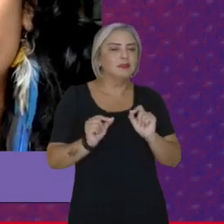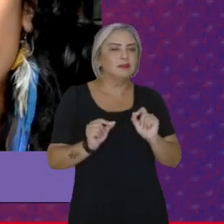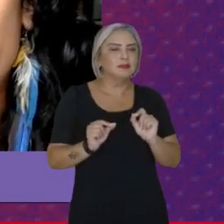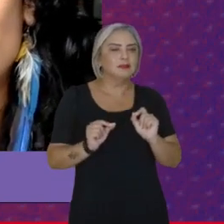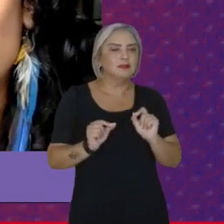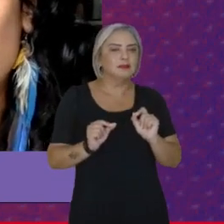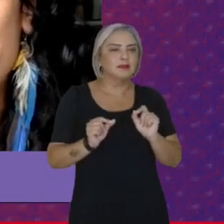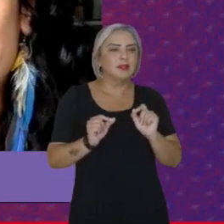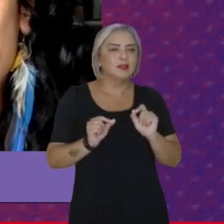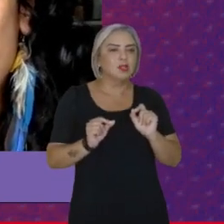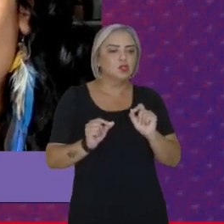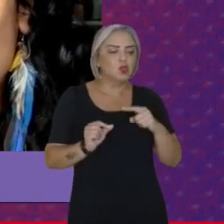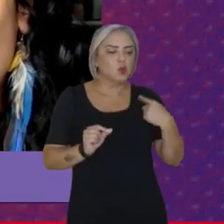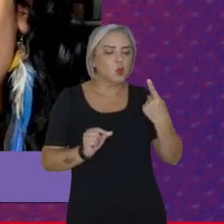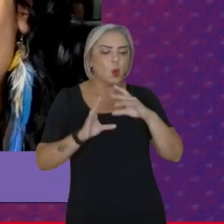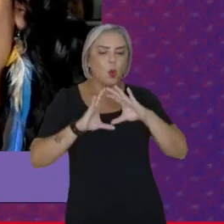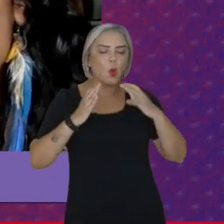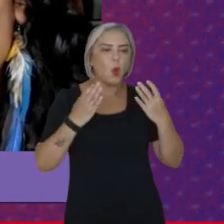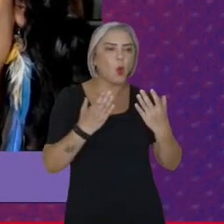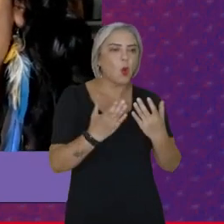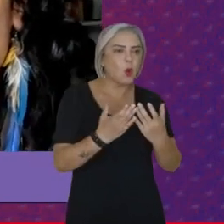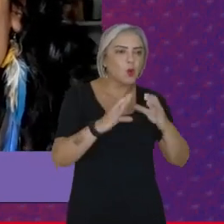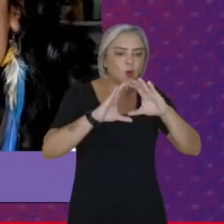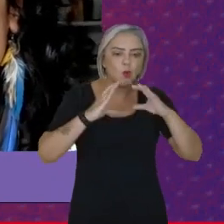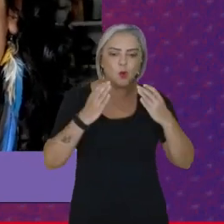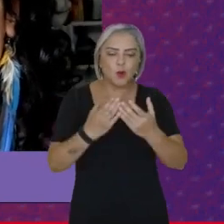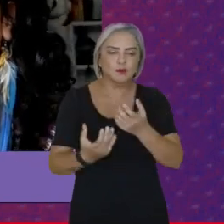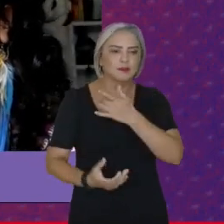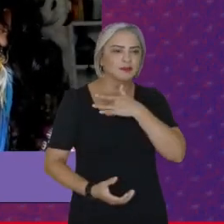gente coletivamente poder ter saúde, né? Que a gente estava